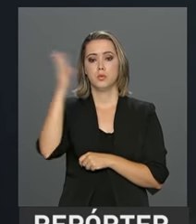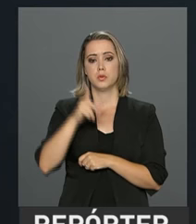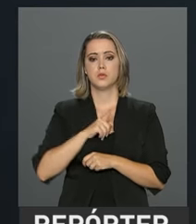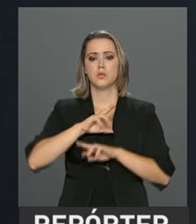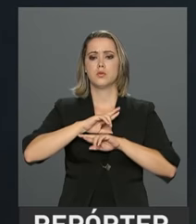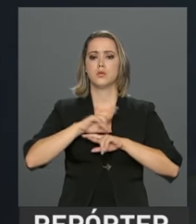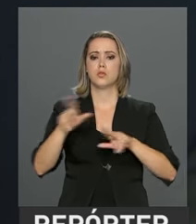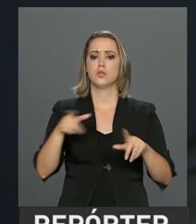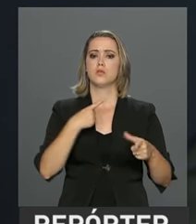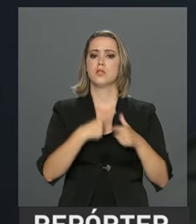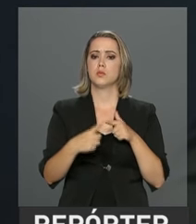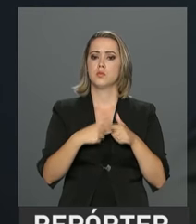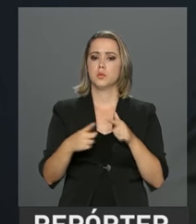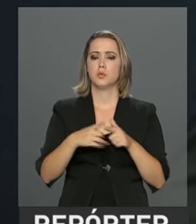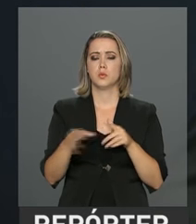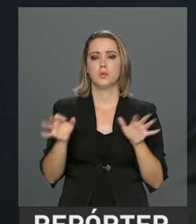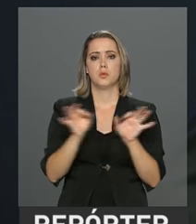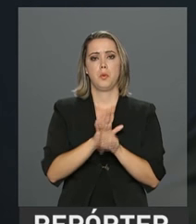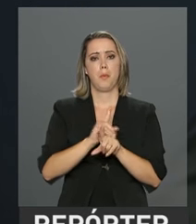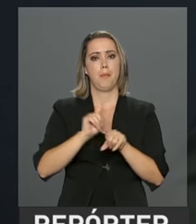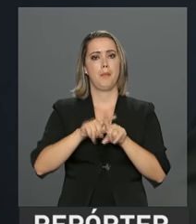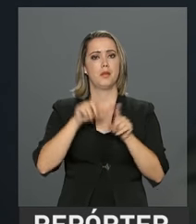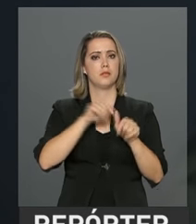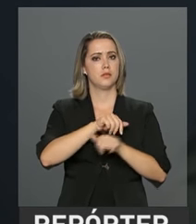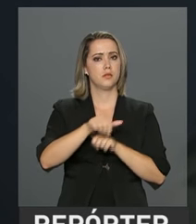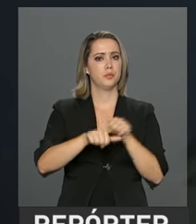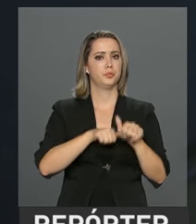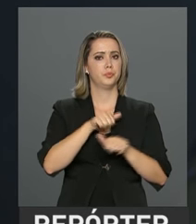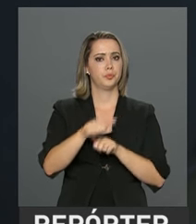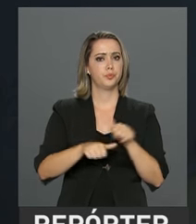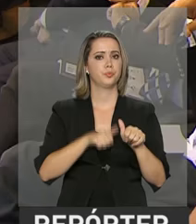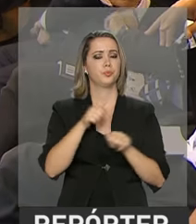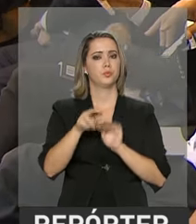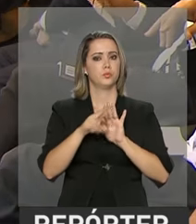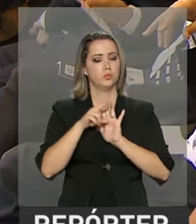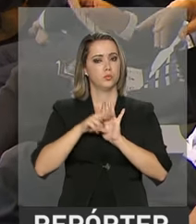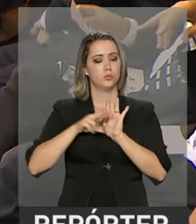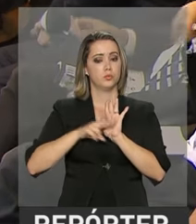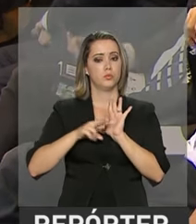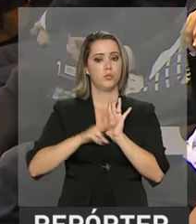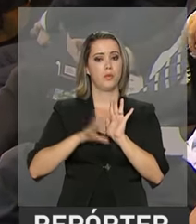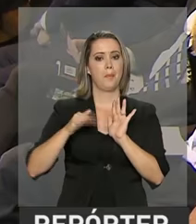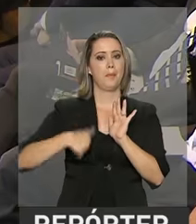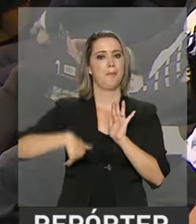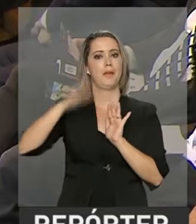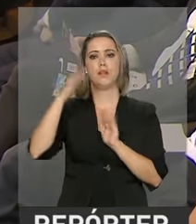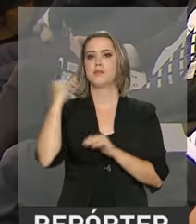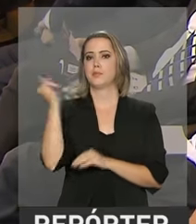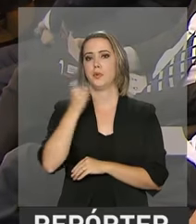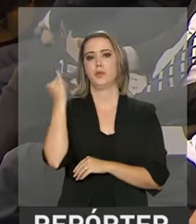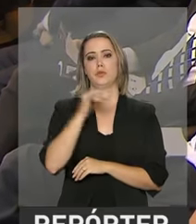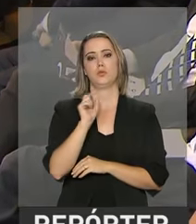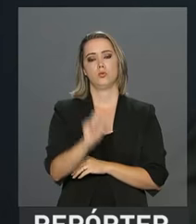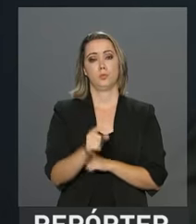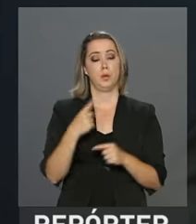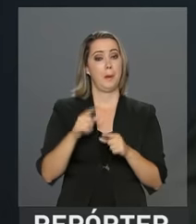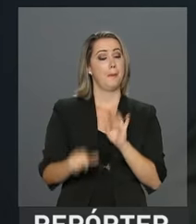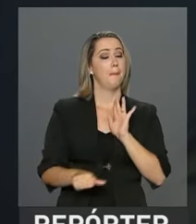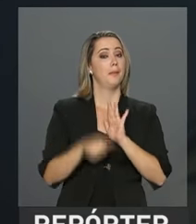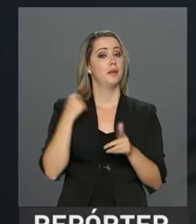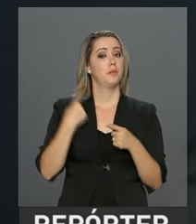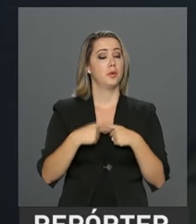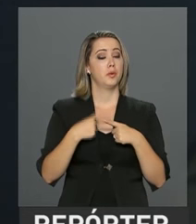problemas para resolver mas as mudanças nas regras para se aposentar são as mais urgentes primeiro porque o sistema